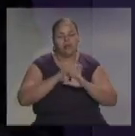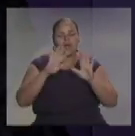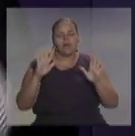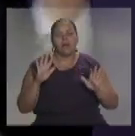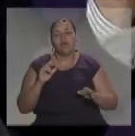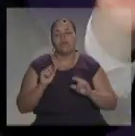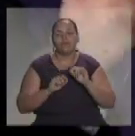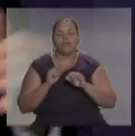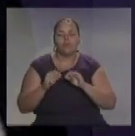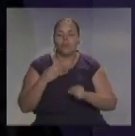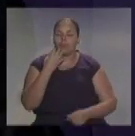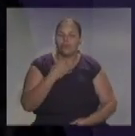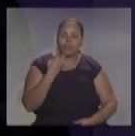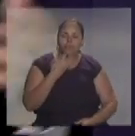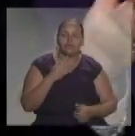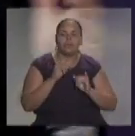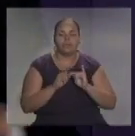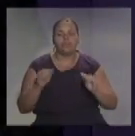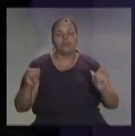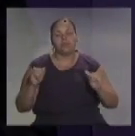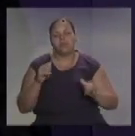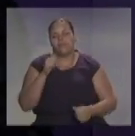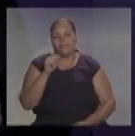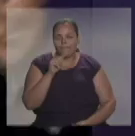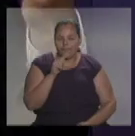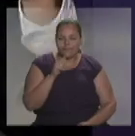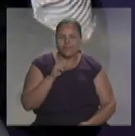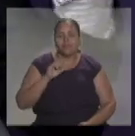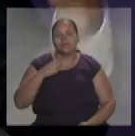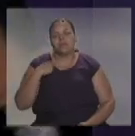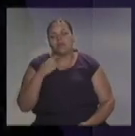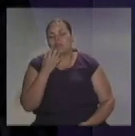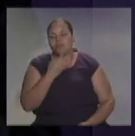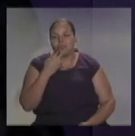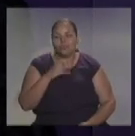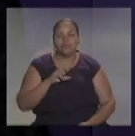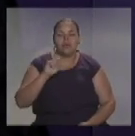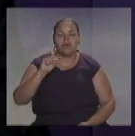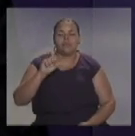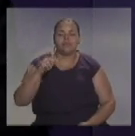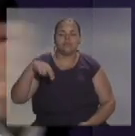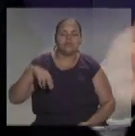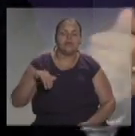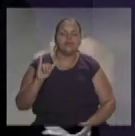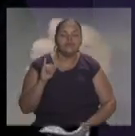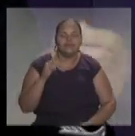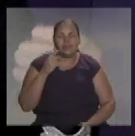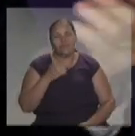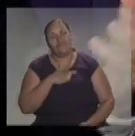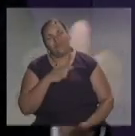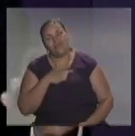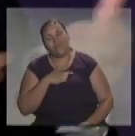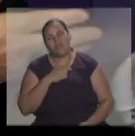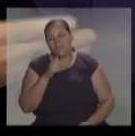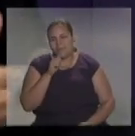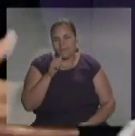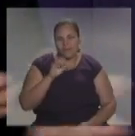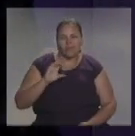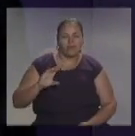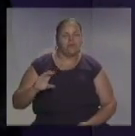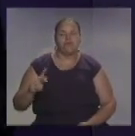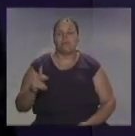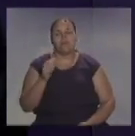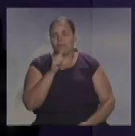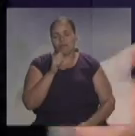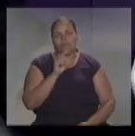exemplo, ídolos da música fazendo propaganda de bebida. Me lembro da Sandy, que fazia propaganda da Devassa. É meio feio, porque ela nem bebia